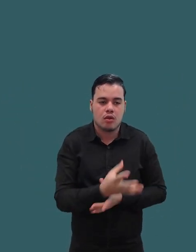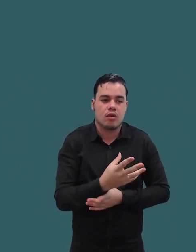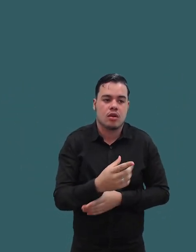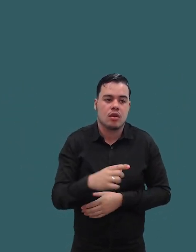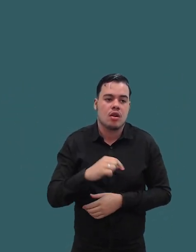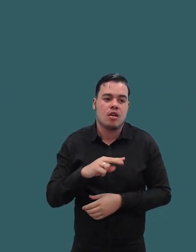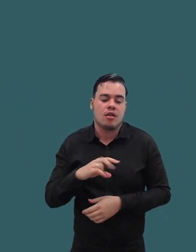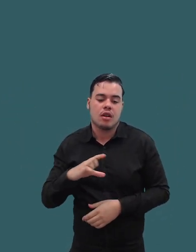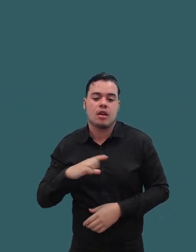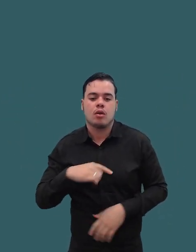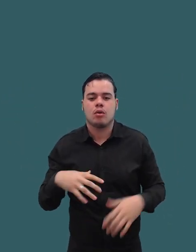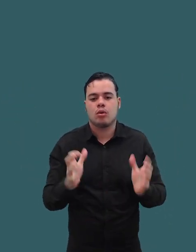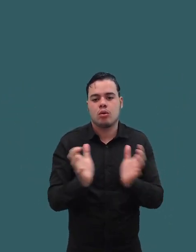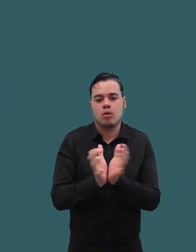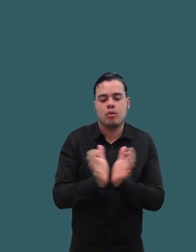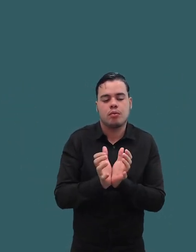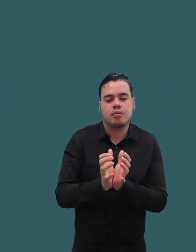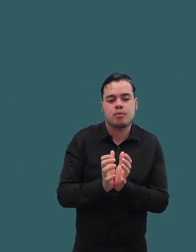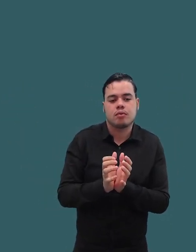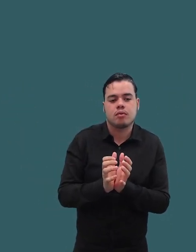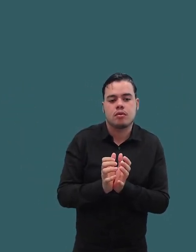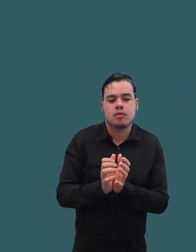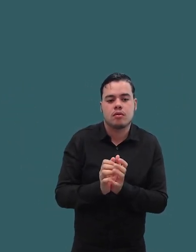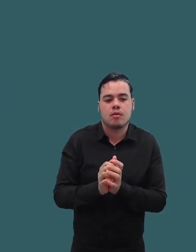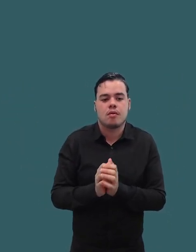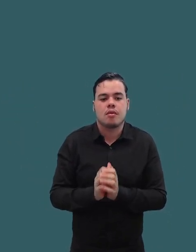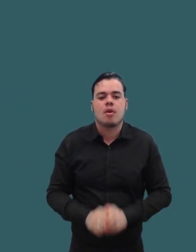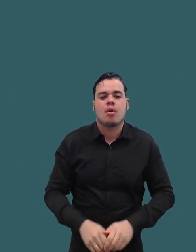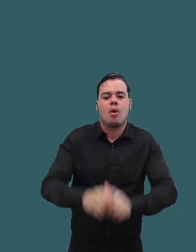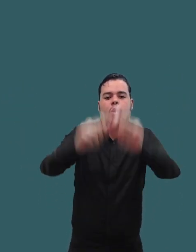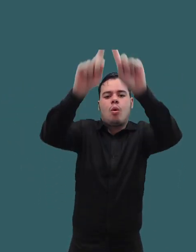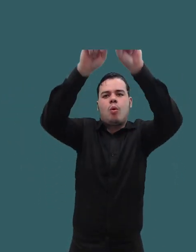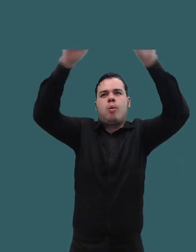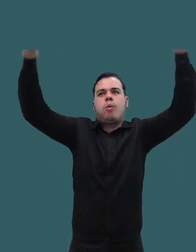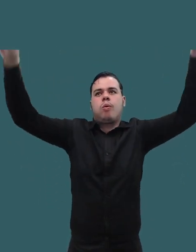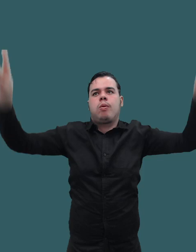uma oficina para montar cartazes,